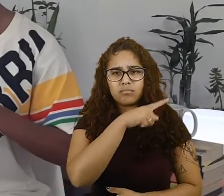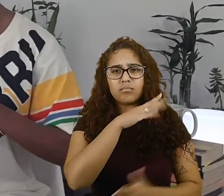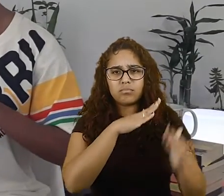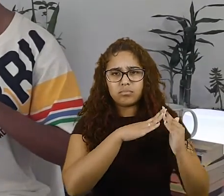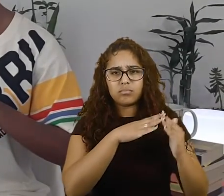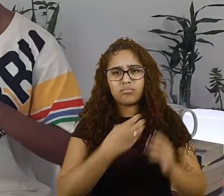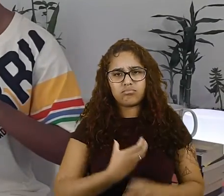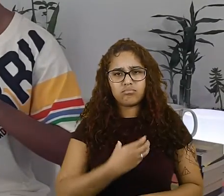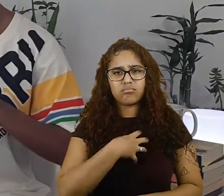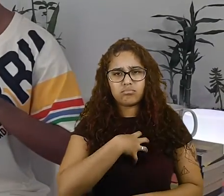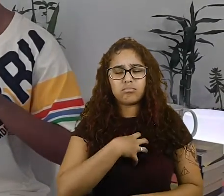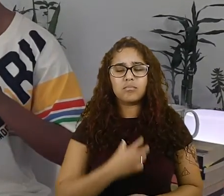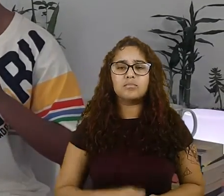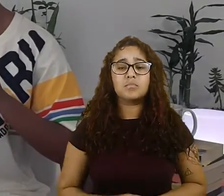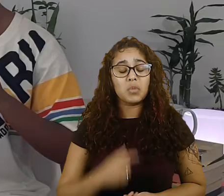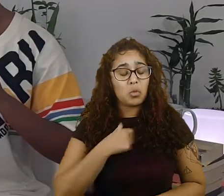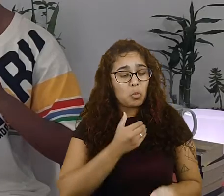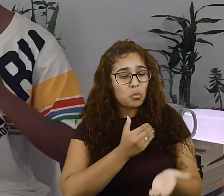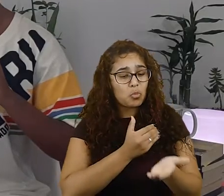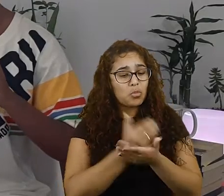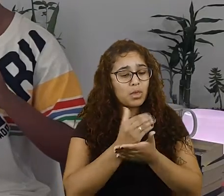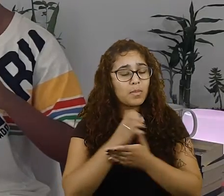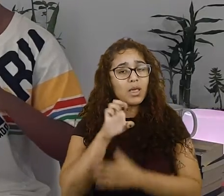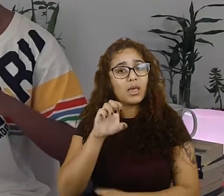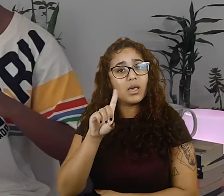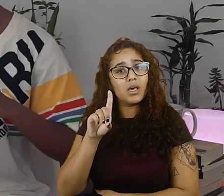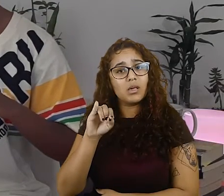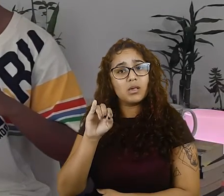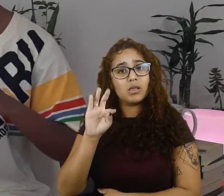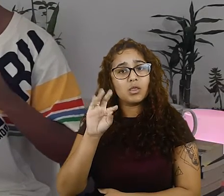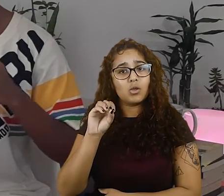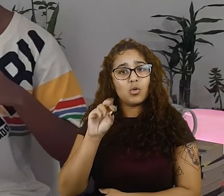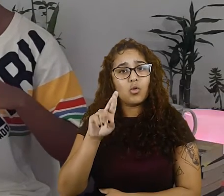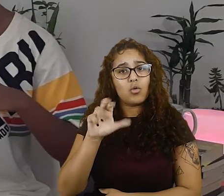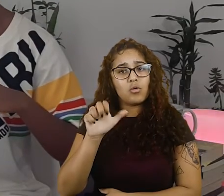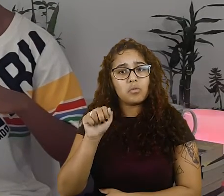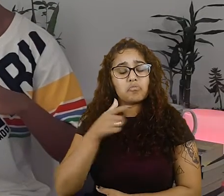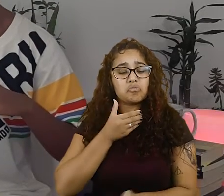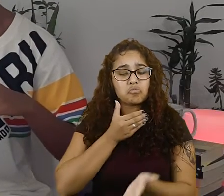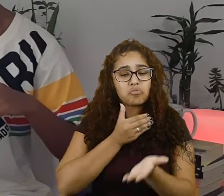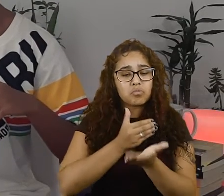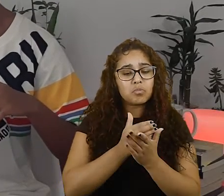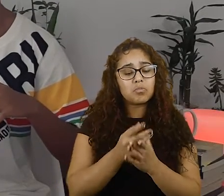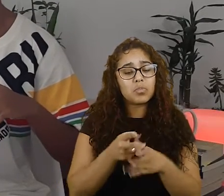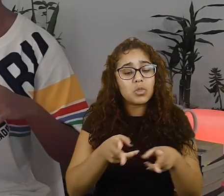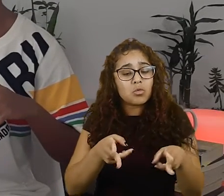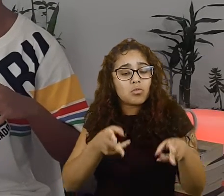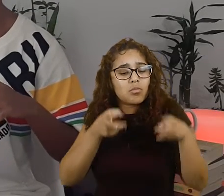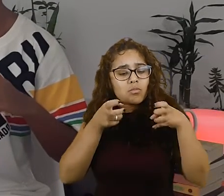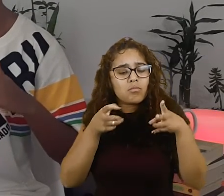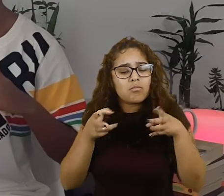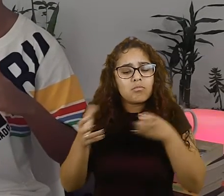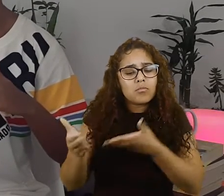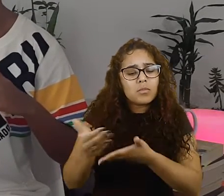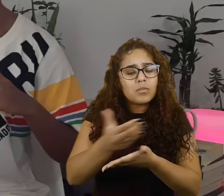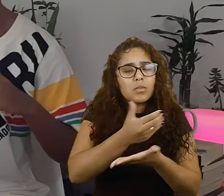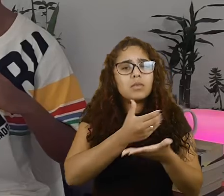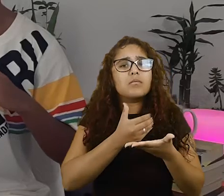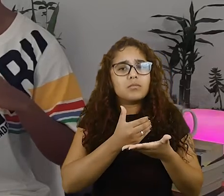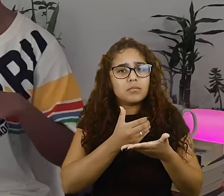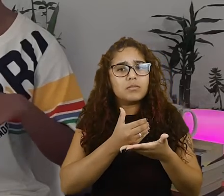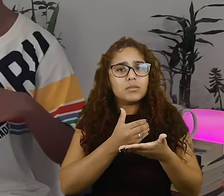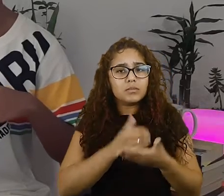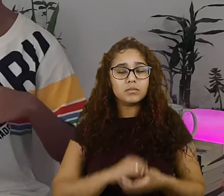e comecei primeiro pelas editoras, começamos a fazer uma observação nas